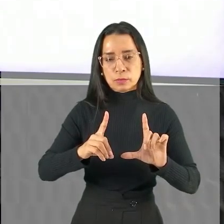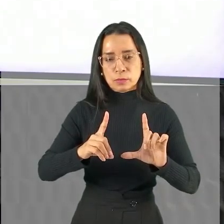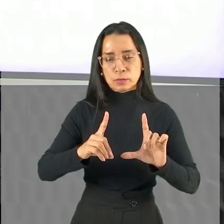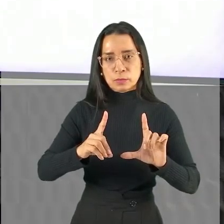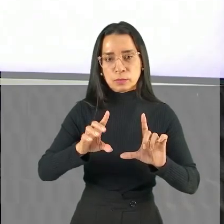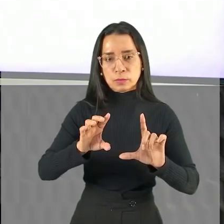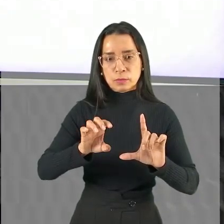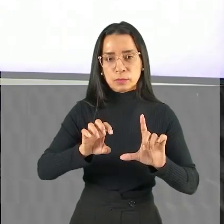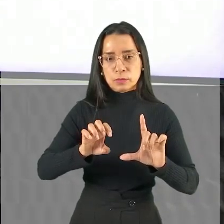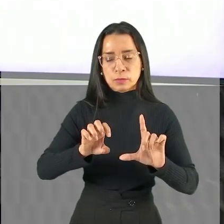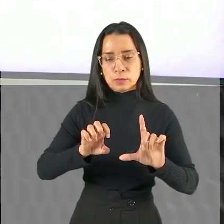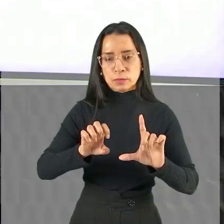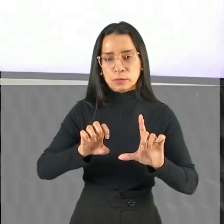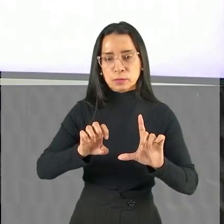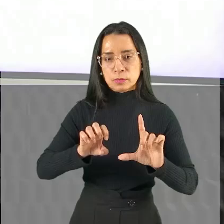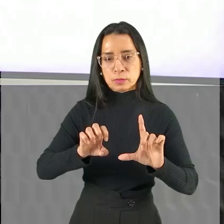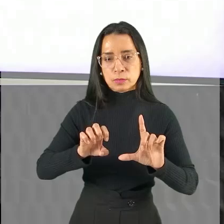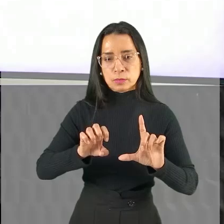doenças epidêmicas,